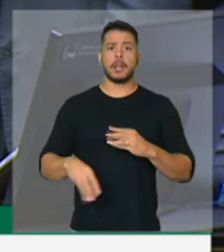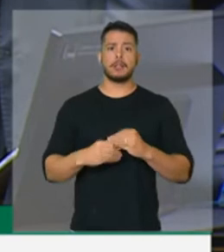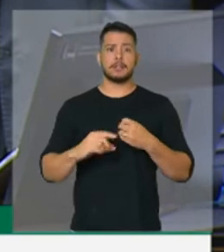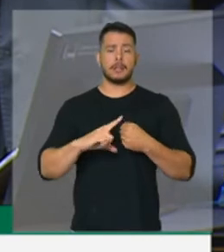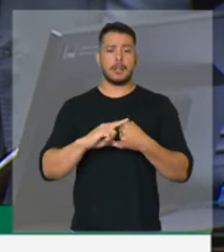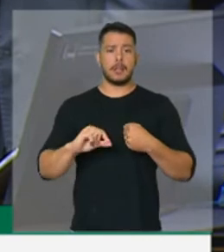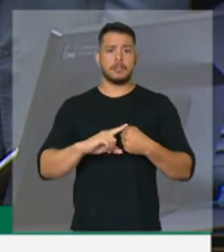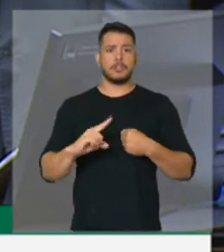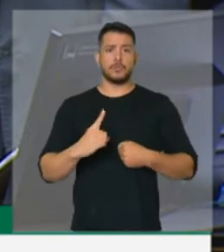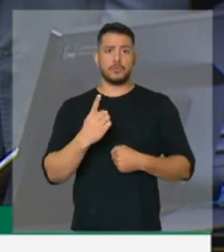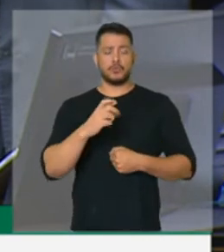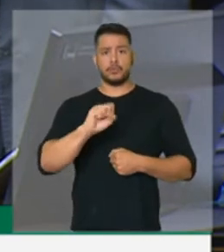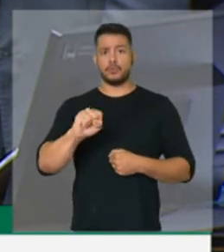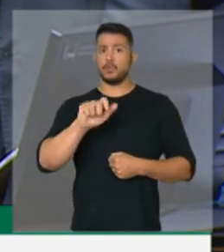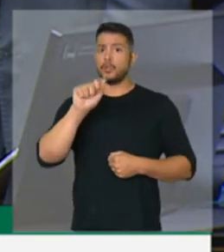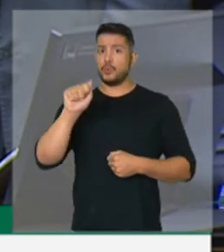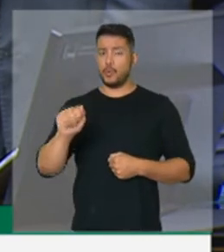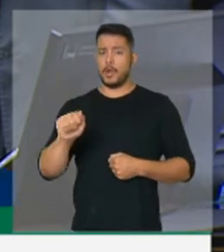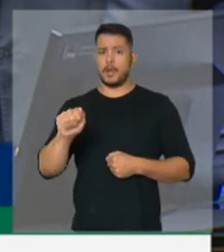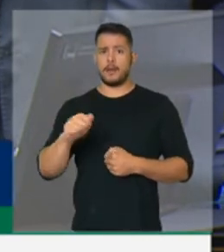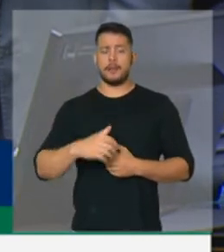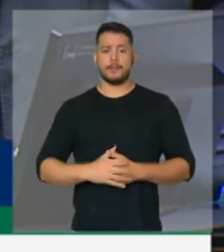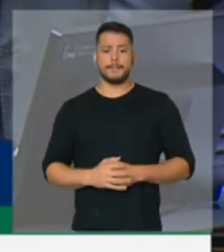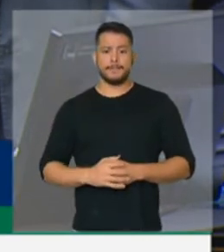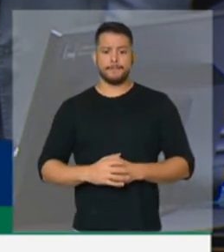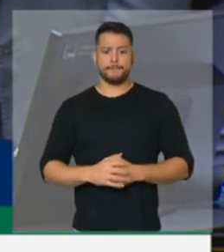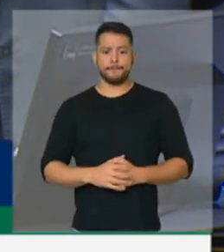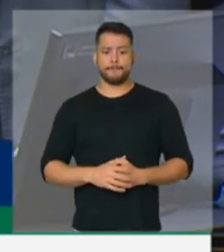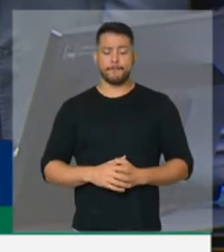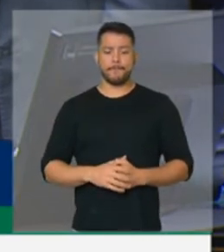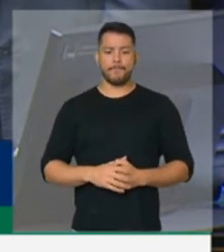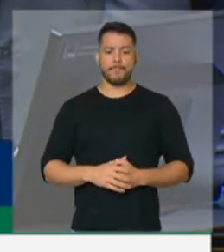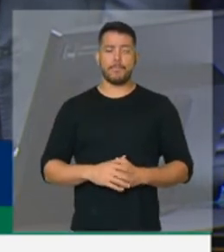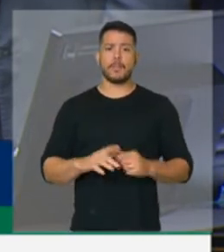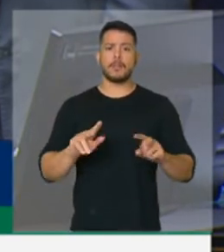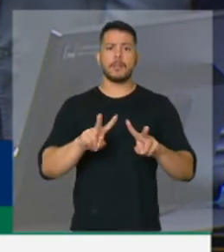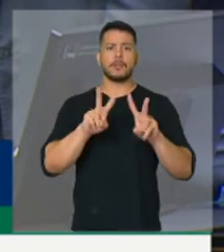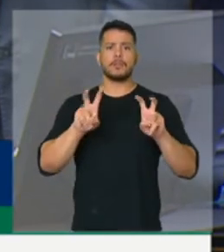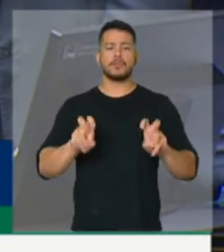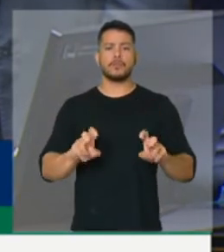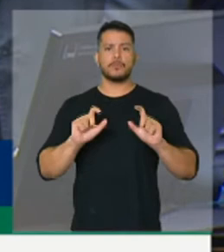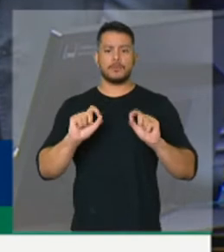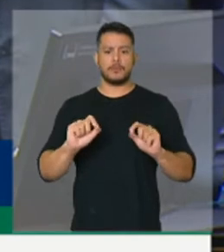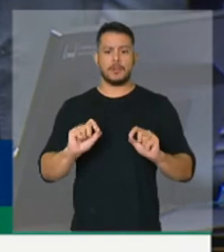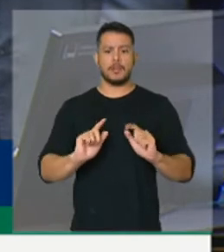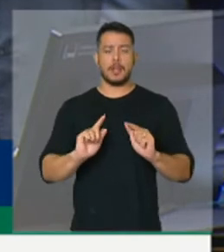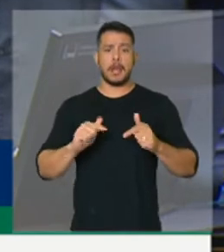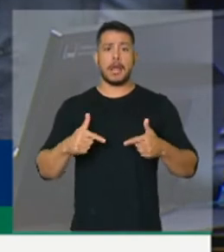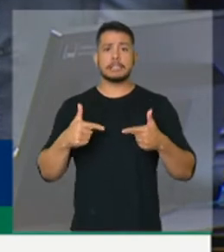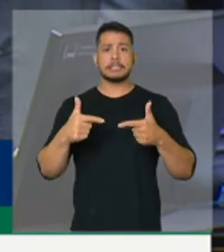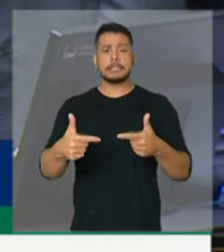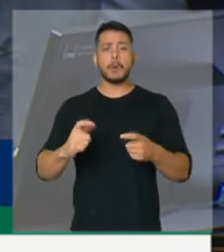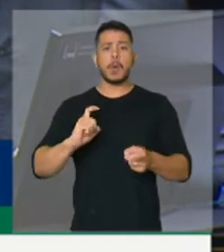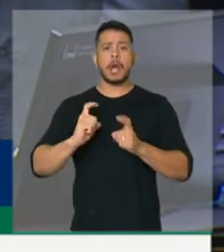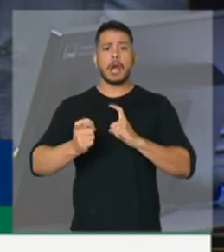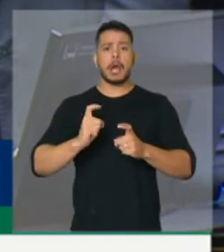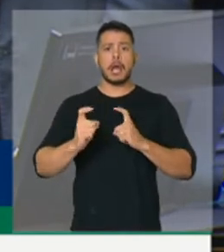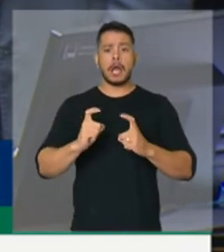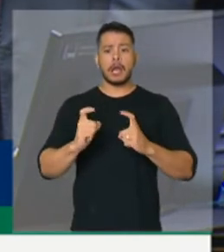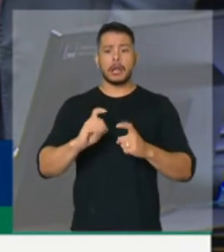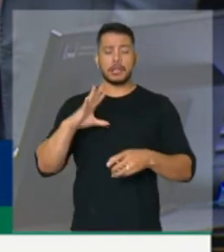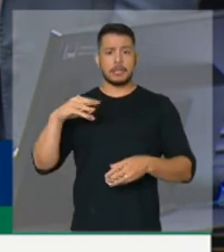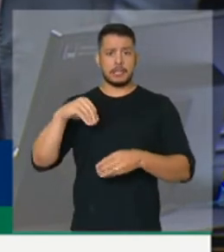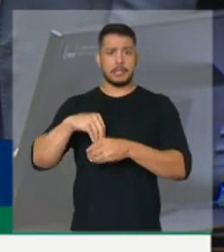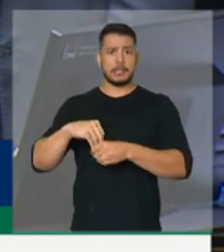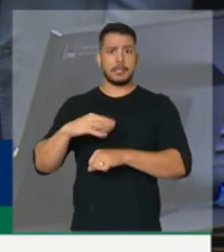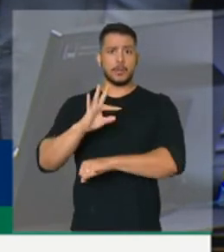das disposições constitucionais transitórias, para dispor sobre a convalidação de atos administrativos praticados no Estado do Tocantins. Ah,